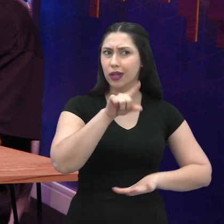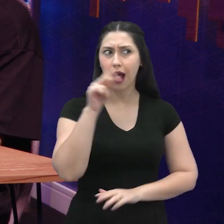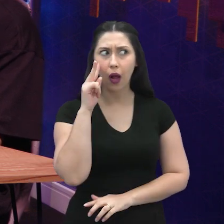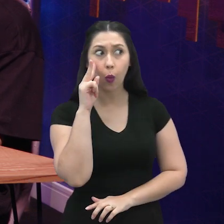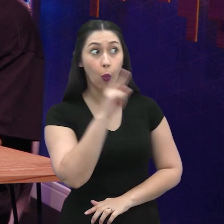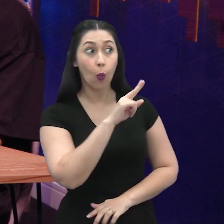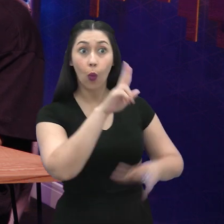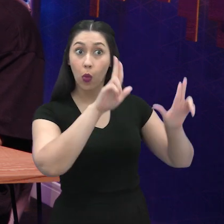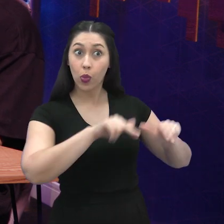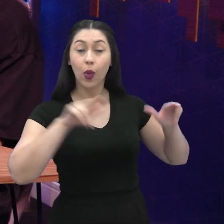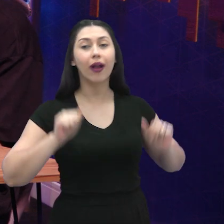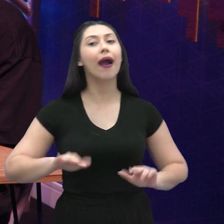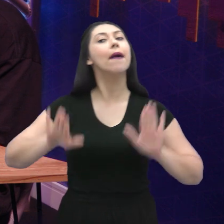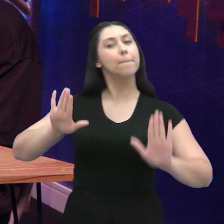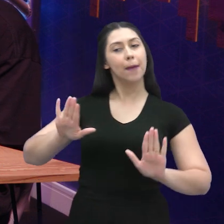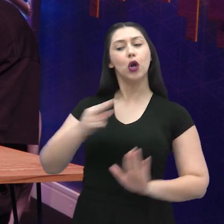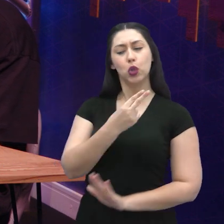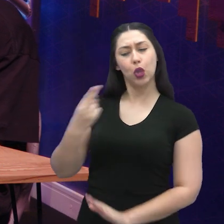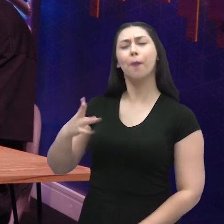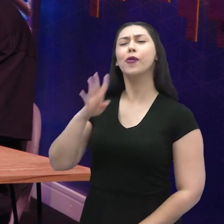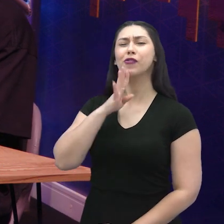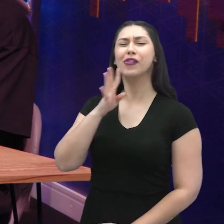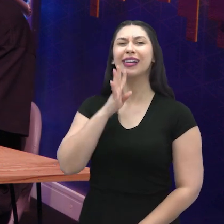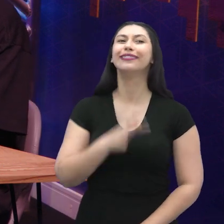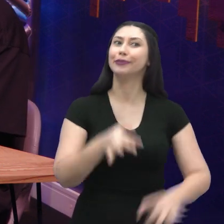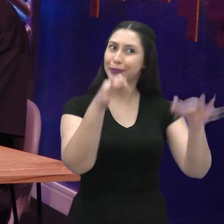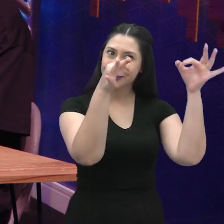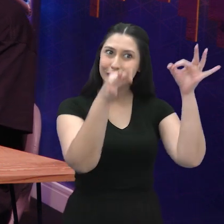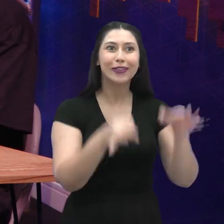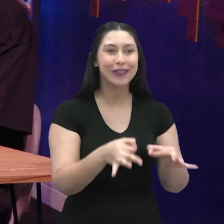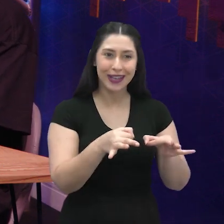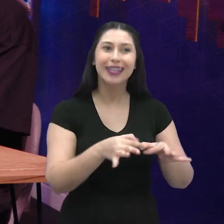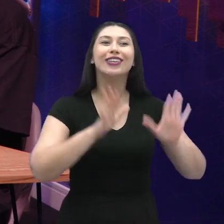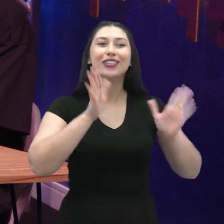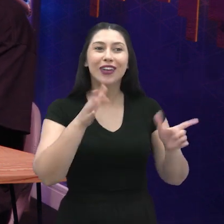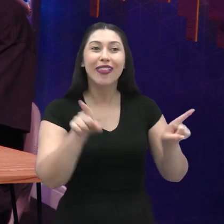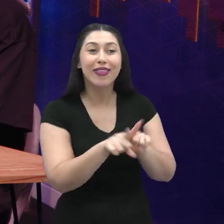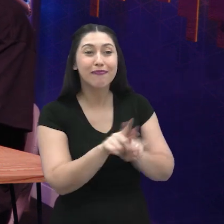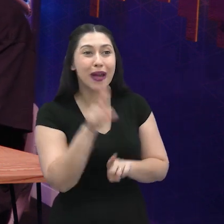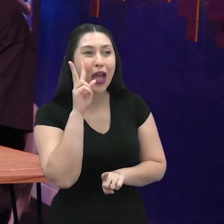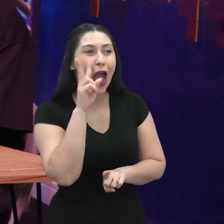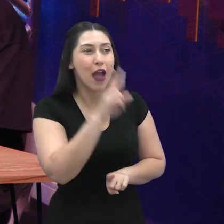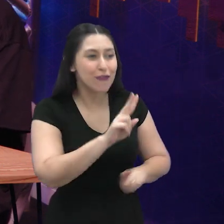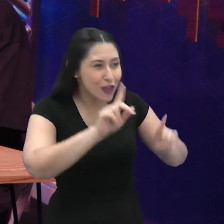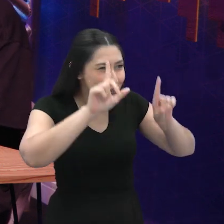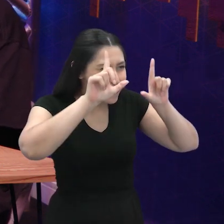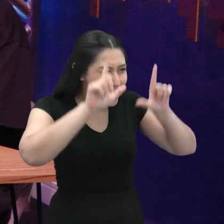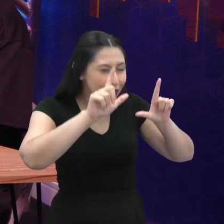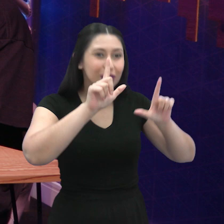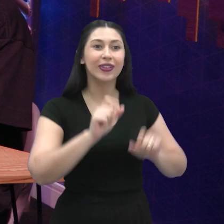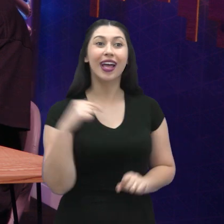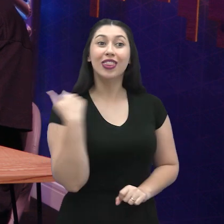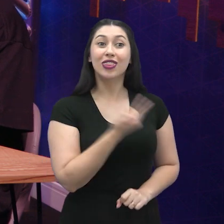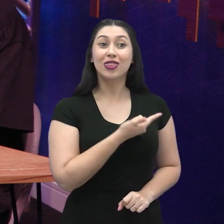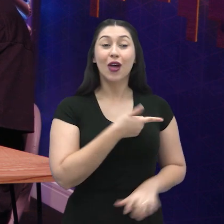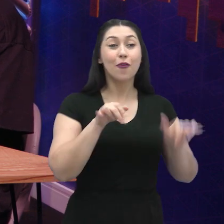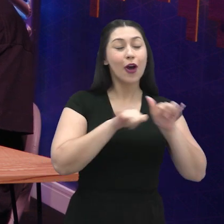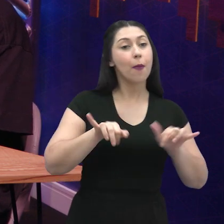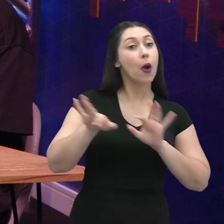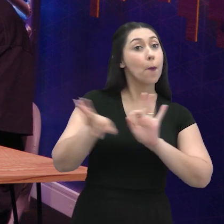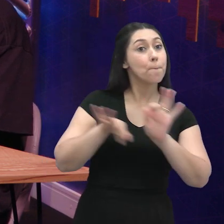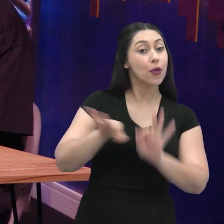nunca viram, né, ele por aqui. Mas talvez... já ouviram, certeza. Com certeza, né, já viram fotinha dele. Geralmente quando a gente fala assim, e o